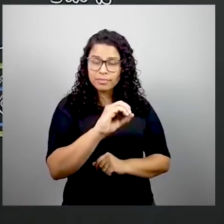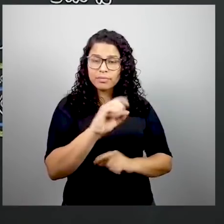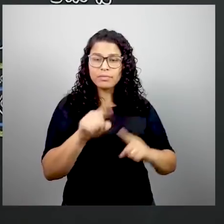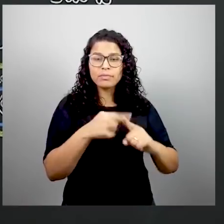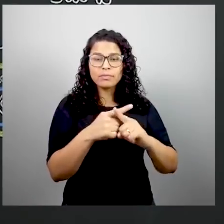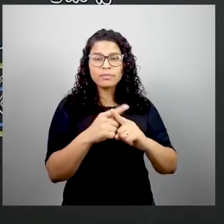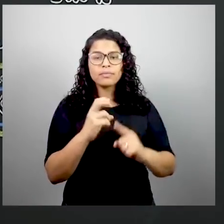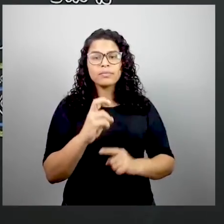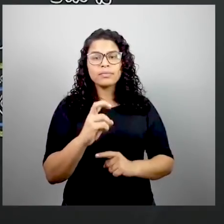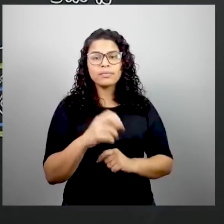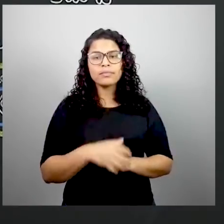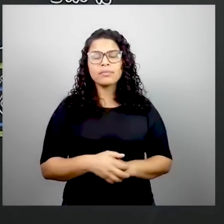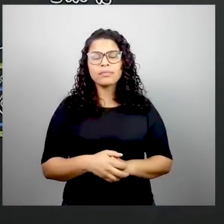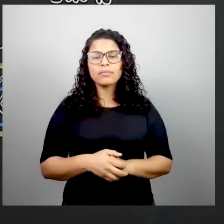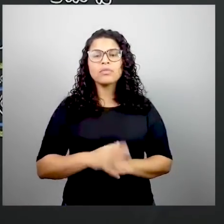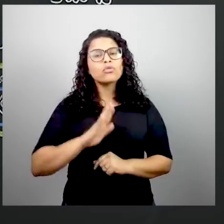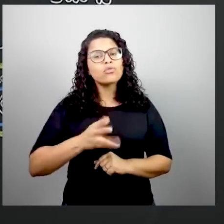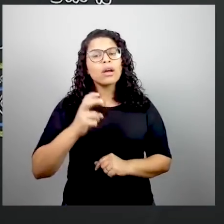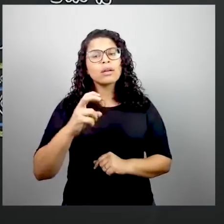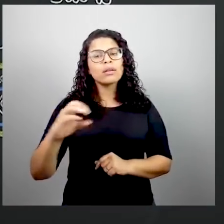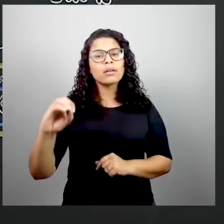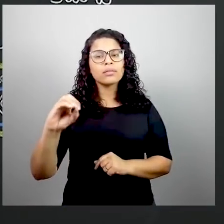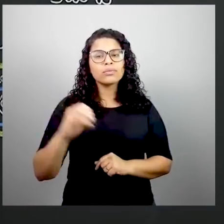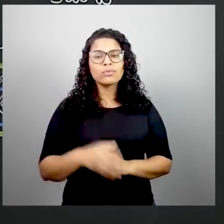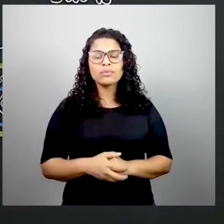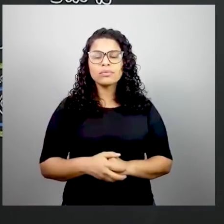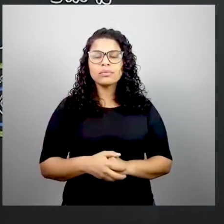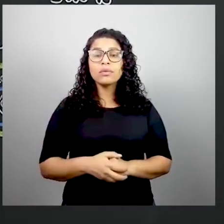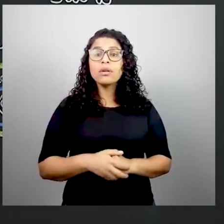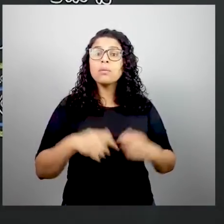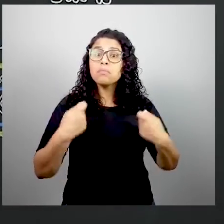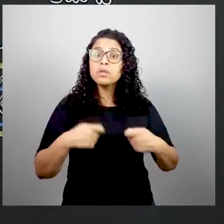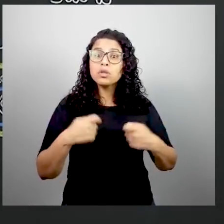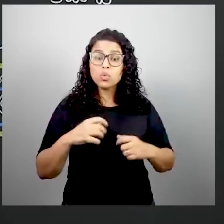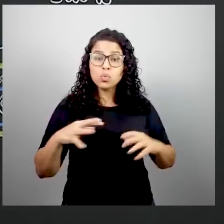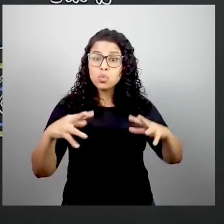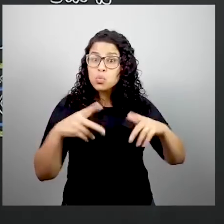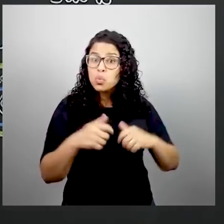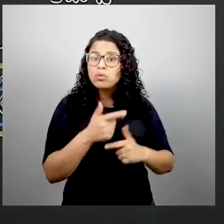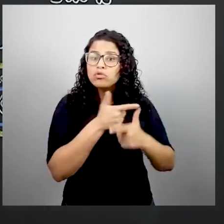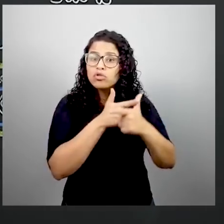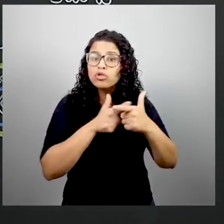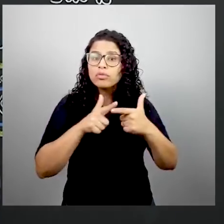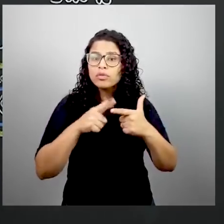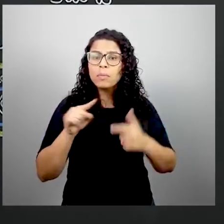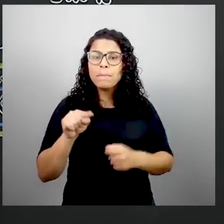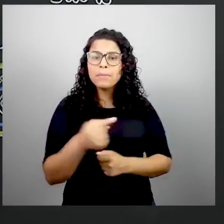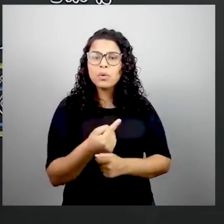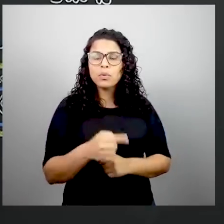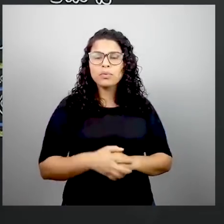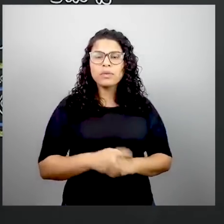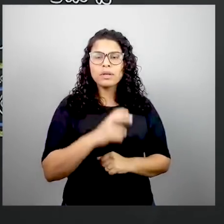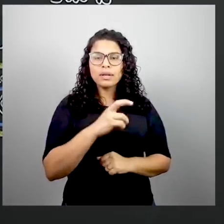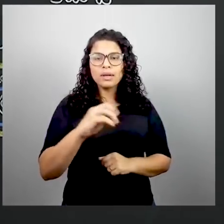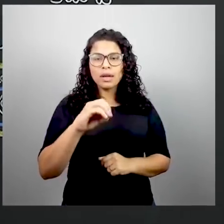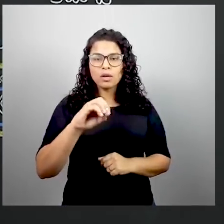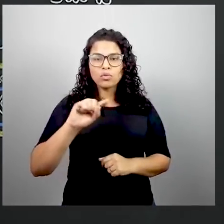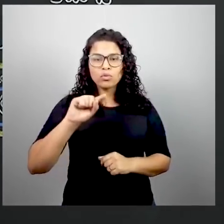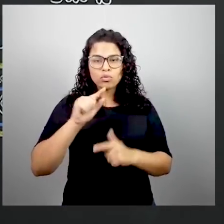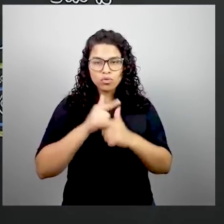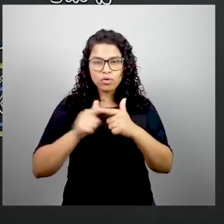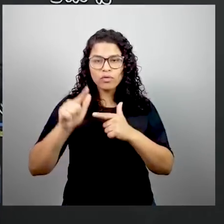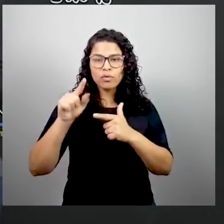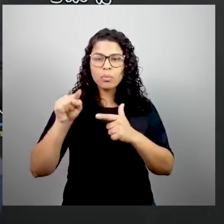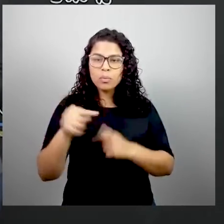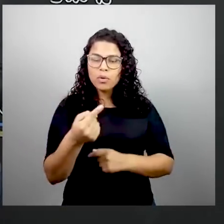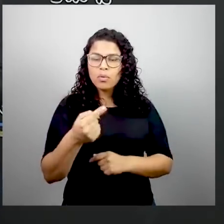vezes 5, já deu 500. E eu tenho que dividir isso tudo por 1000. Então, 500 dividido